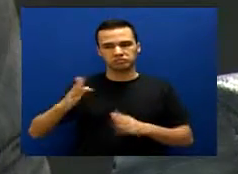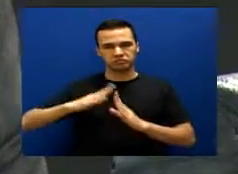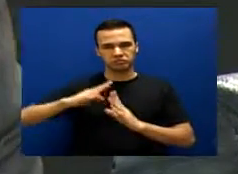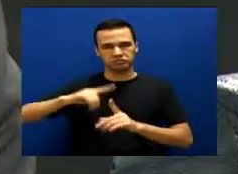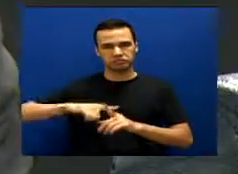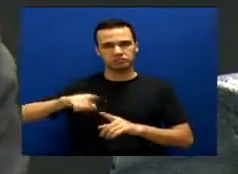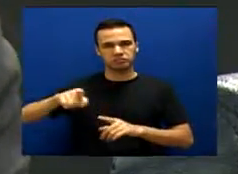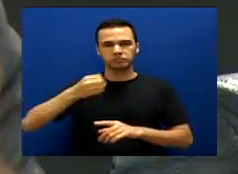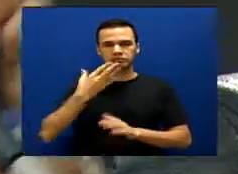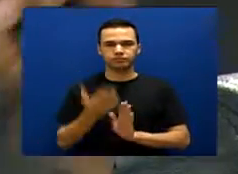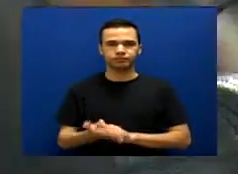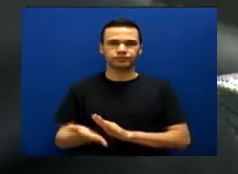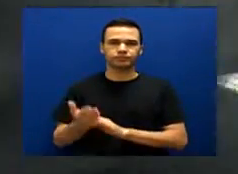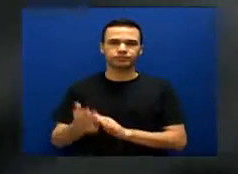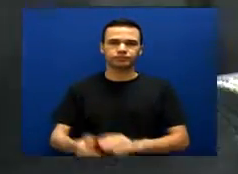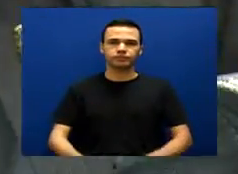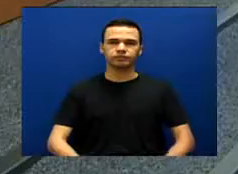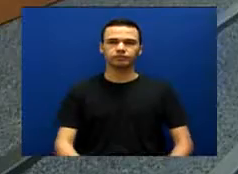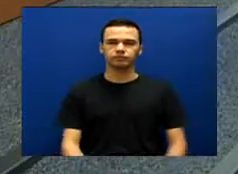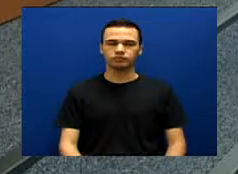e poderosamente. Obrigado.